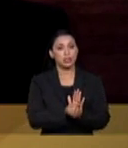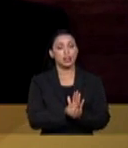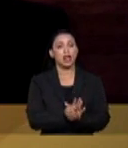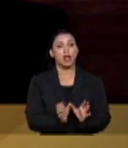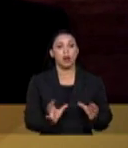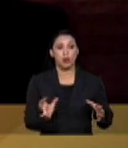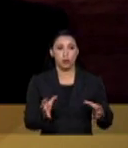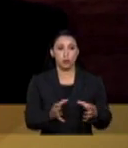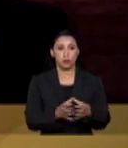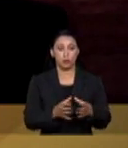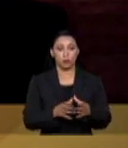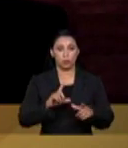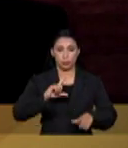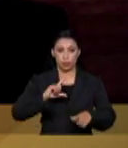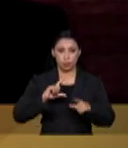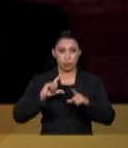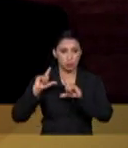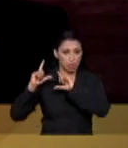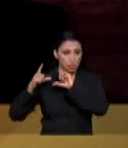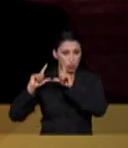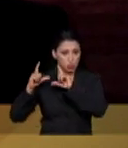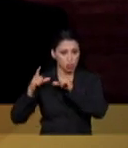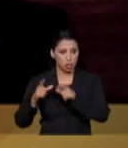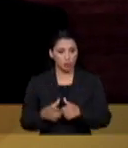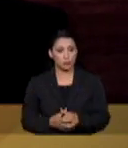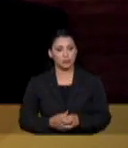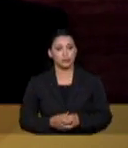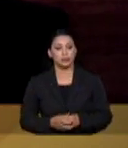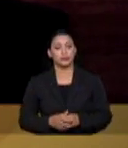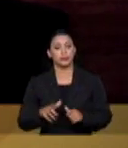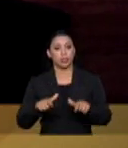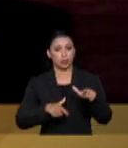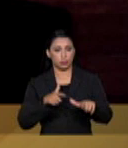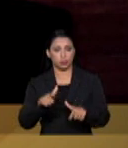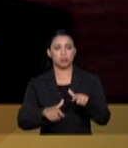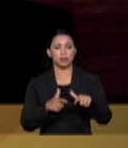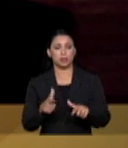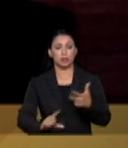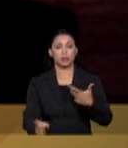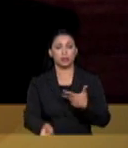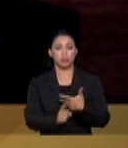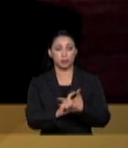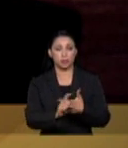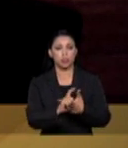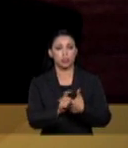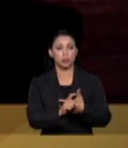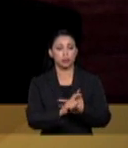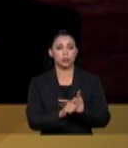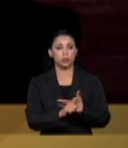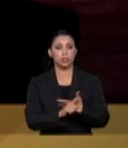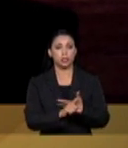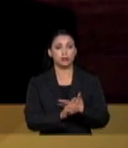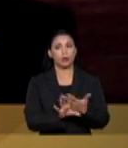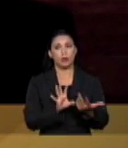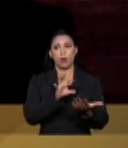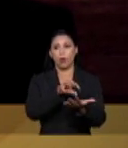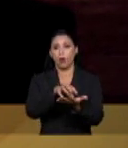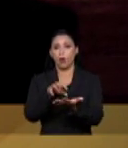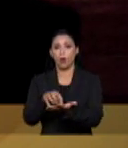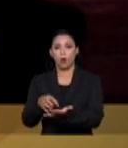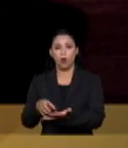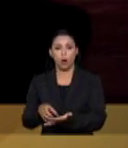é um computacionalmente é atividade do Poder Executivo desempenhada por diversos órgãos